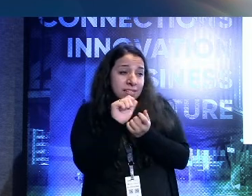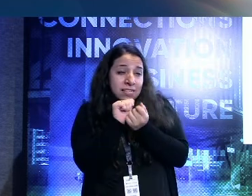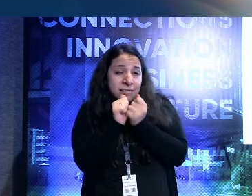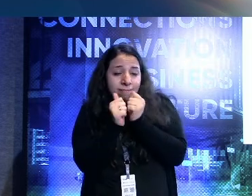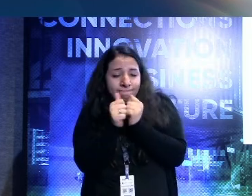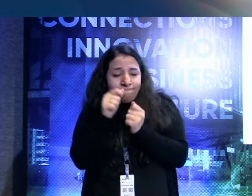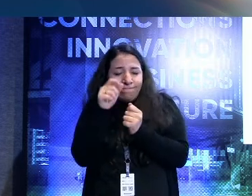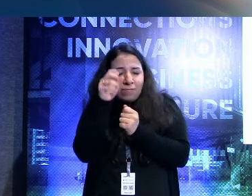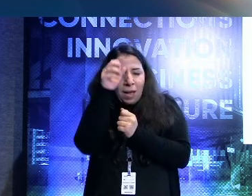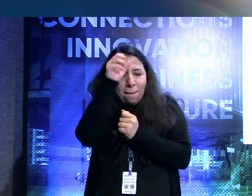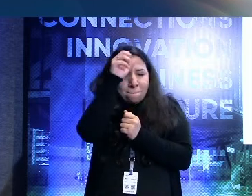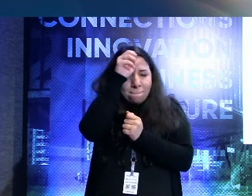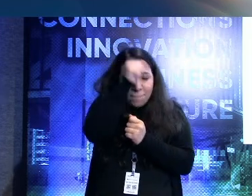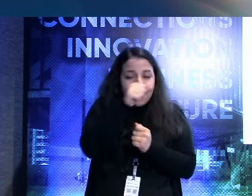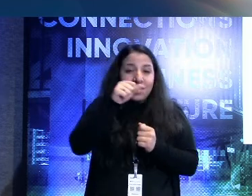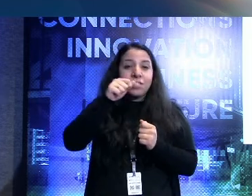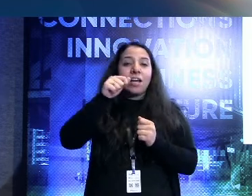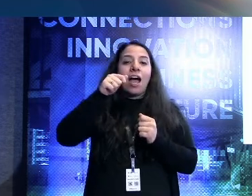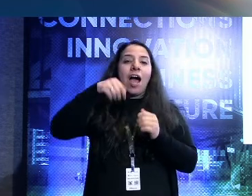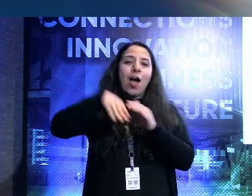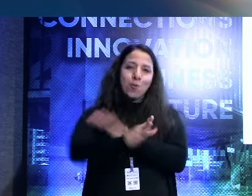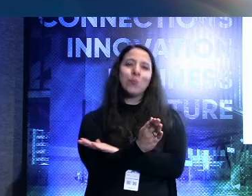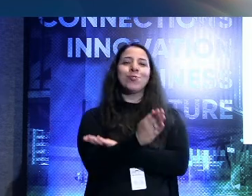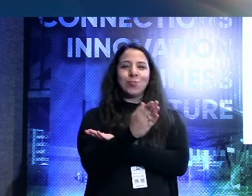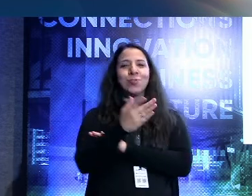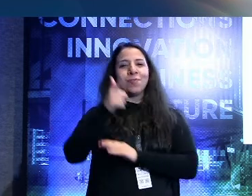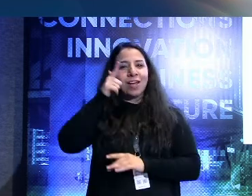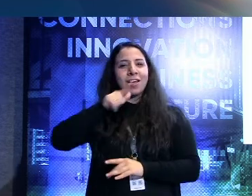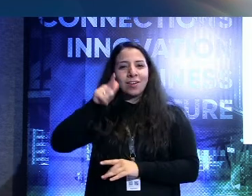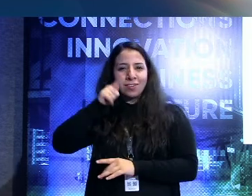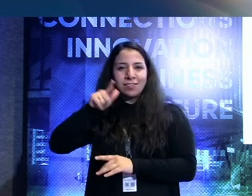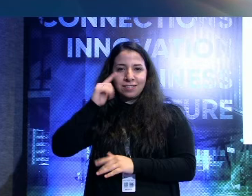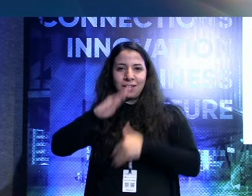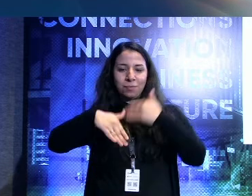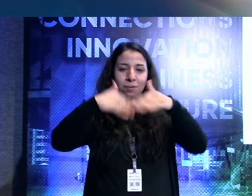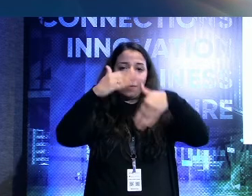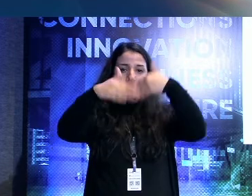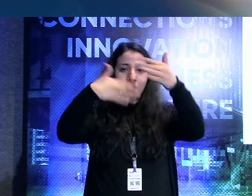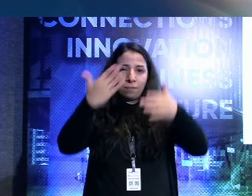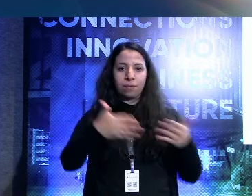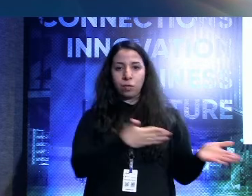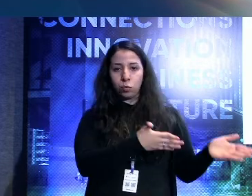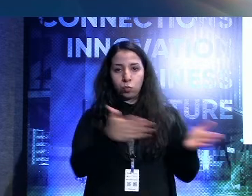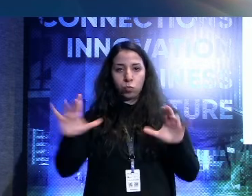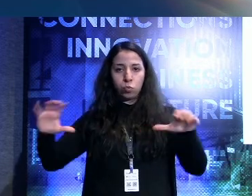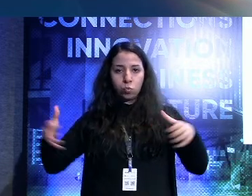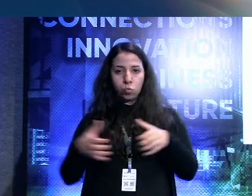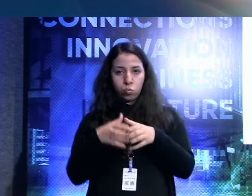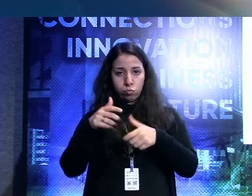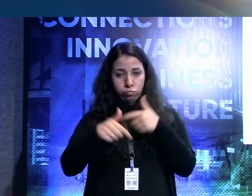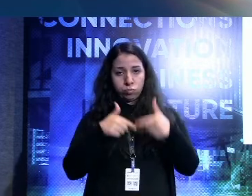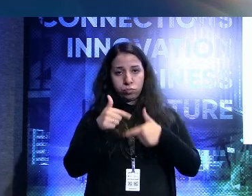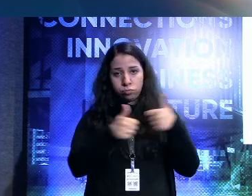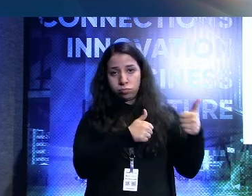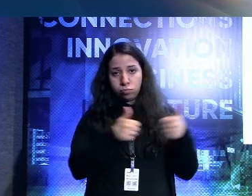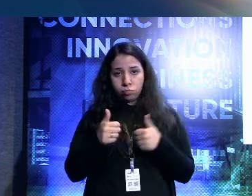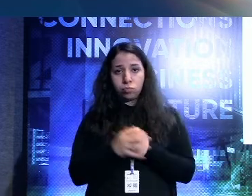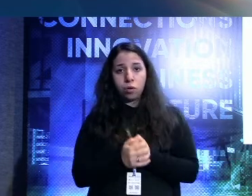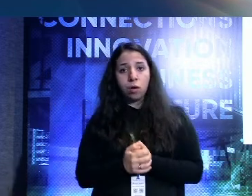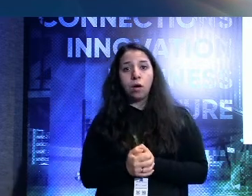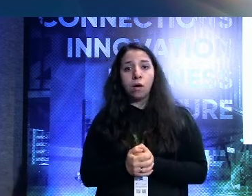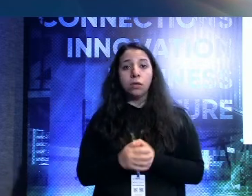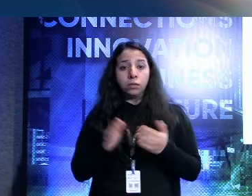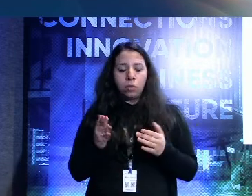se inverte. É a partir desse momento que tudo passa, de fato, a fazer sentido para toda a companhia como um todo, né? Até aquele momento ali da virada da